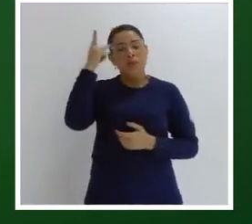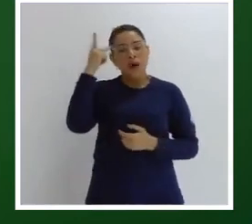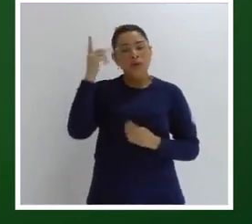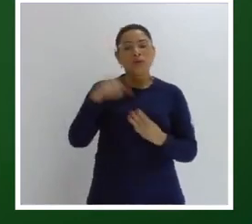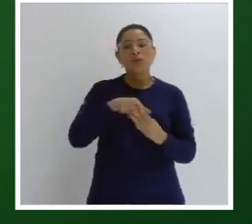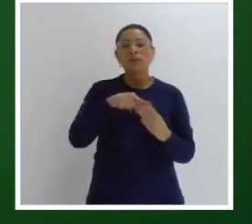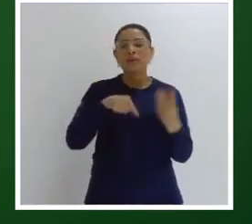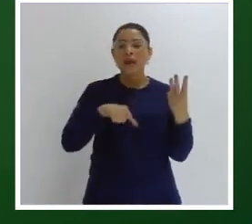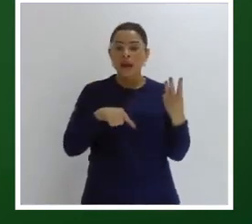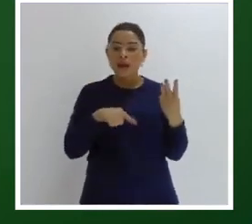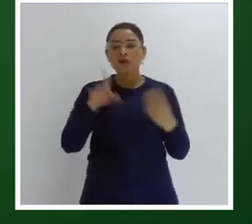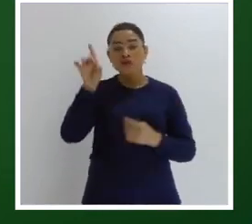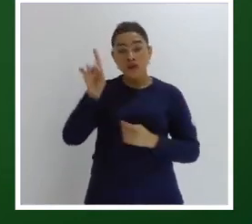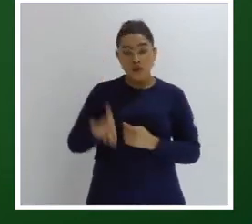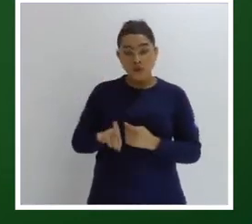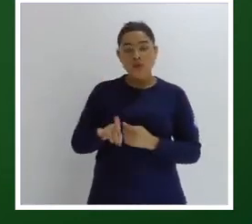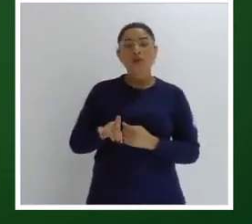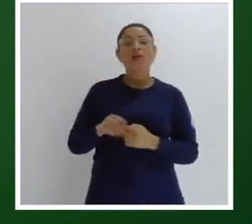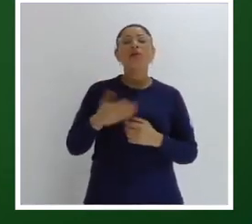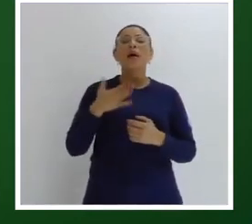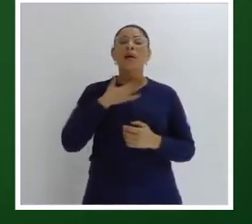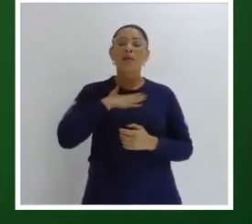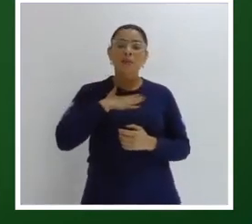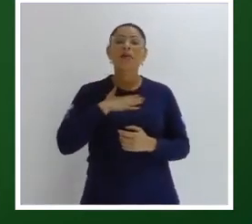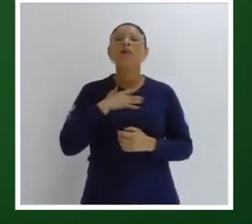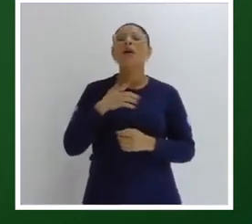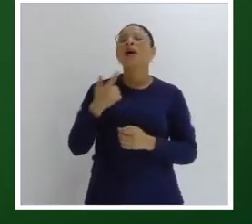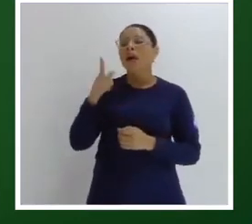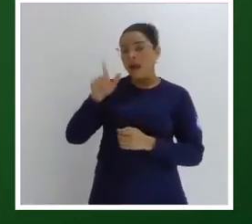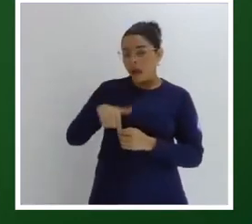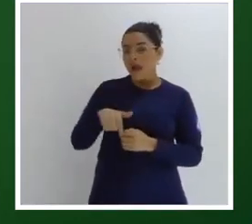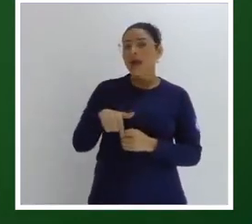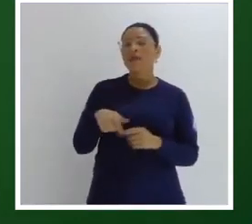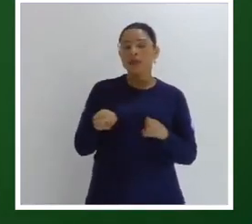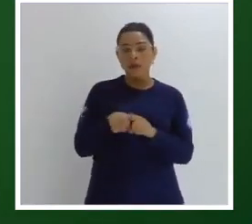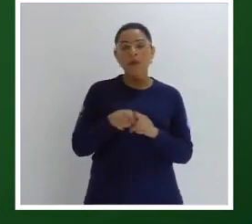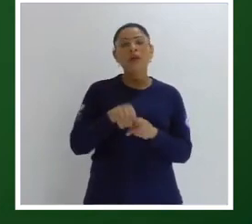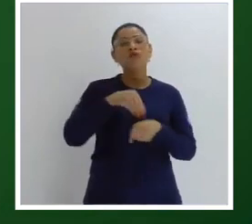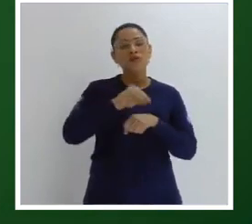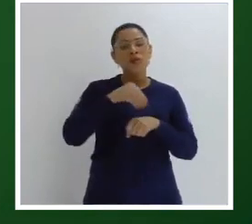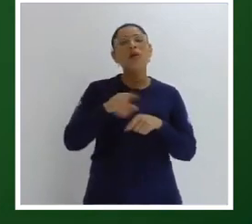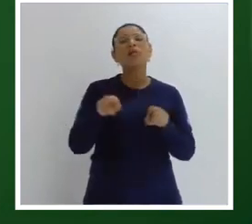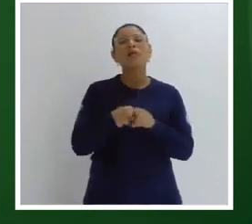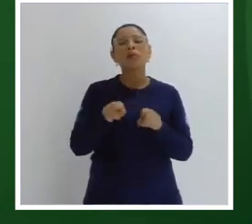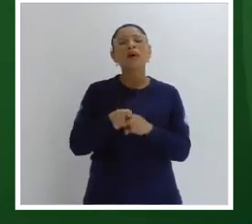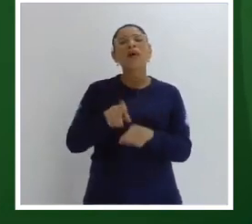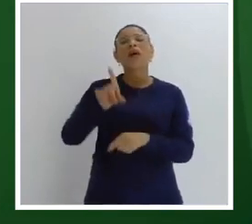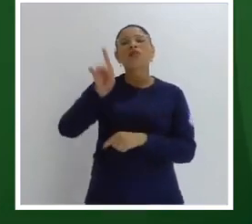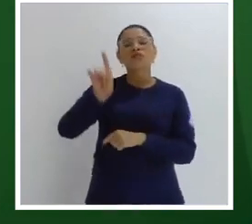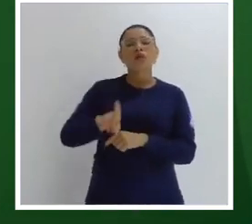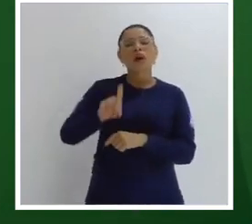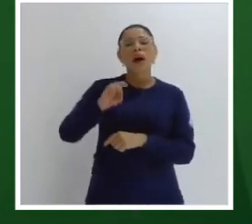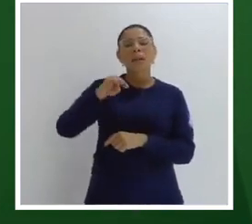diretorias indicadas a minha diretoria foi uma delas nós tivemos a diretora Márcia e a diretora Roberta